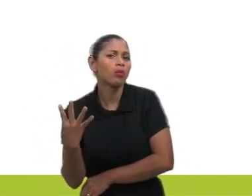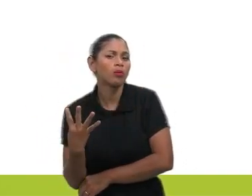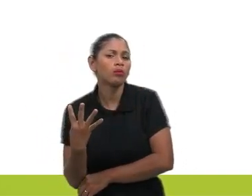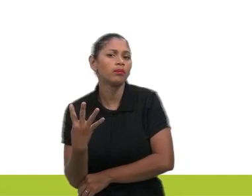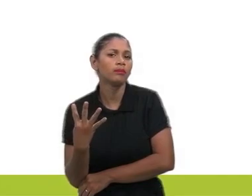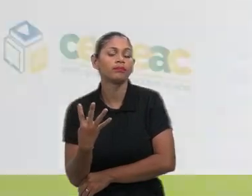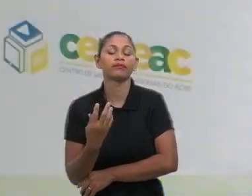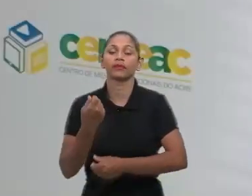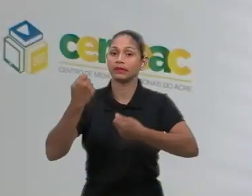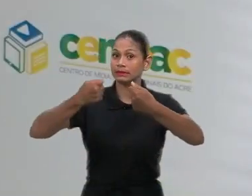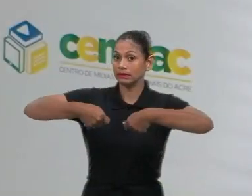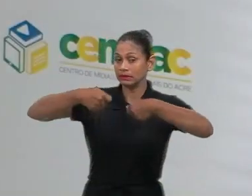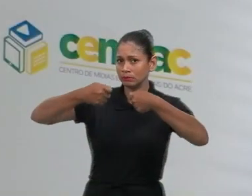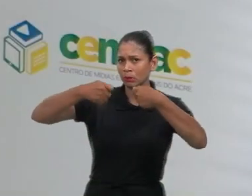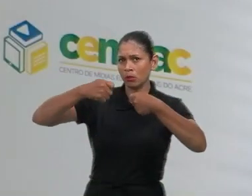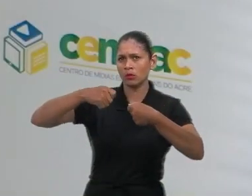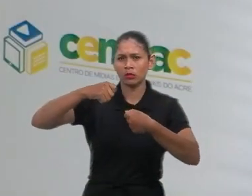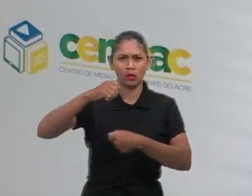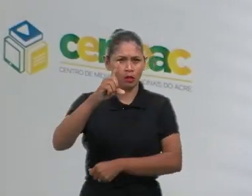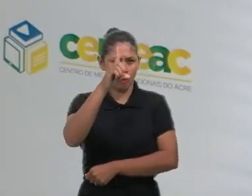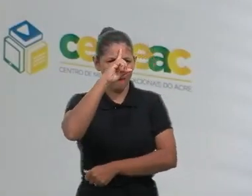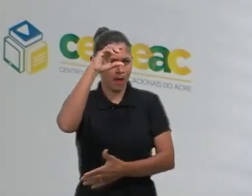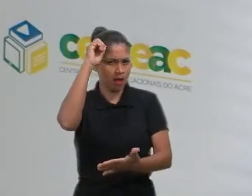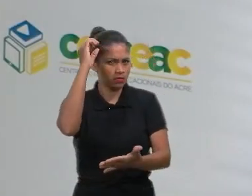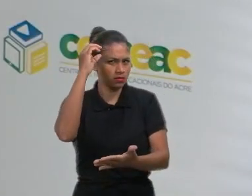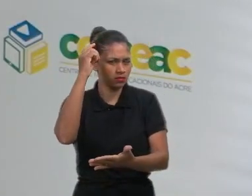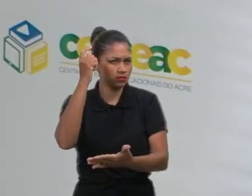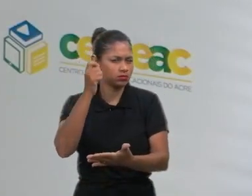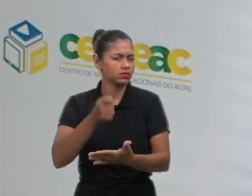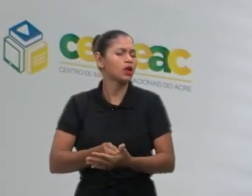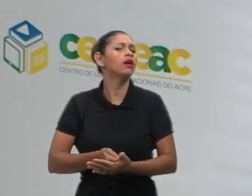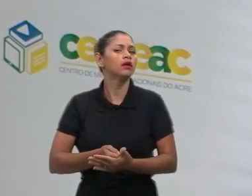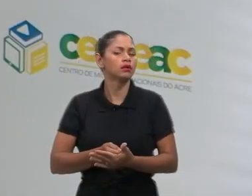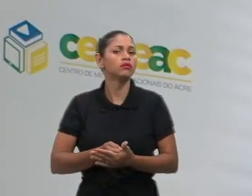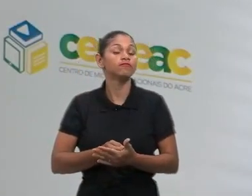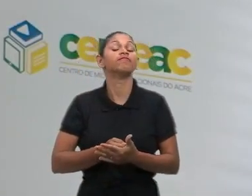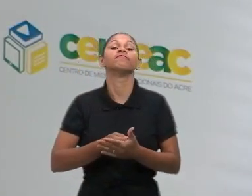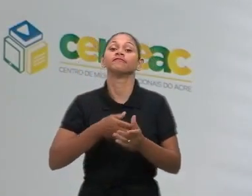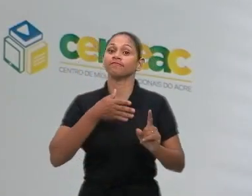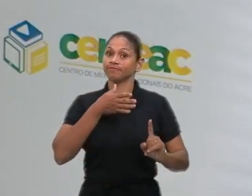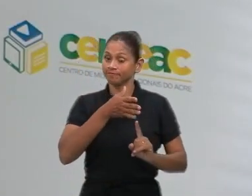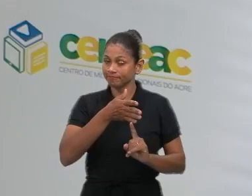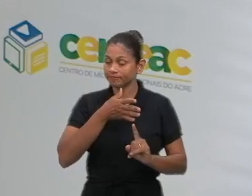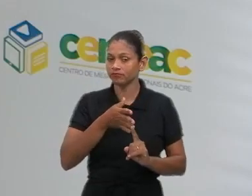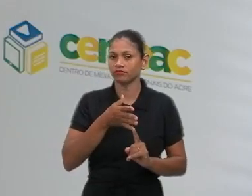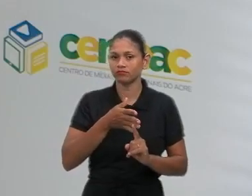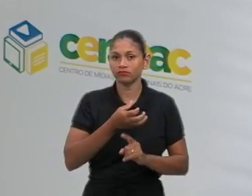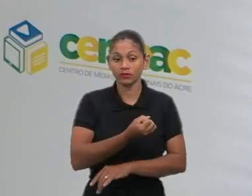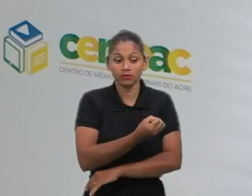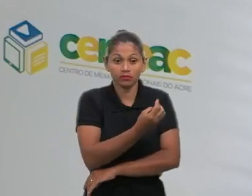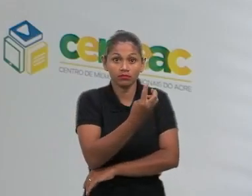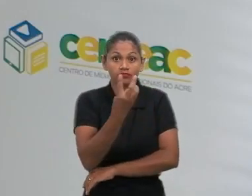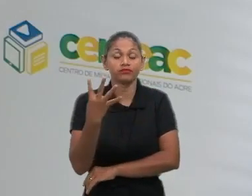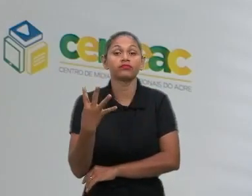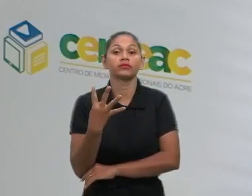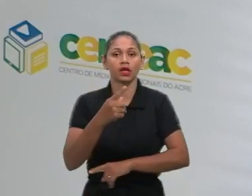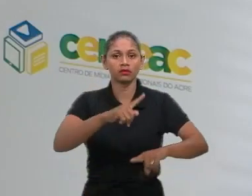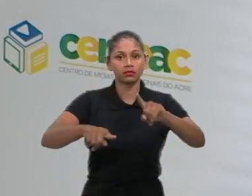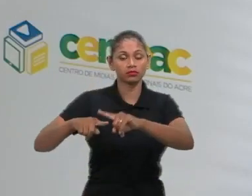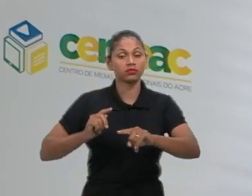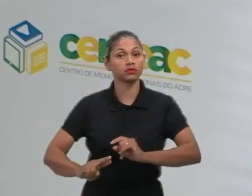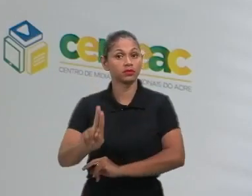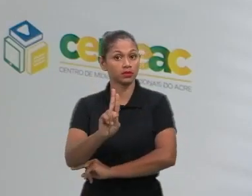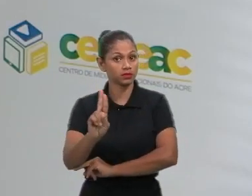você precisa tomar determinada decisão, essa decisão ela vai influenciar diretamente na quantidade de coisas que você está utilizando